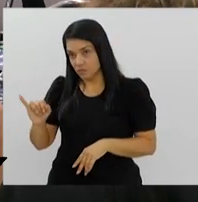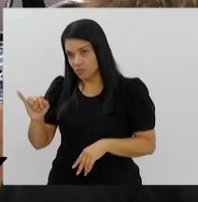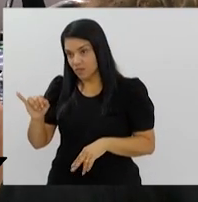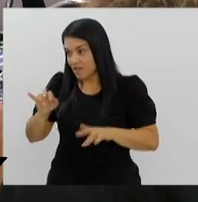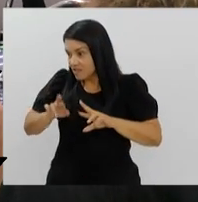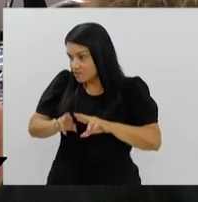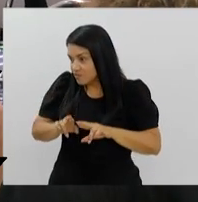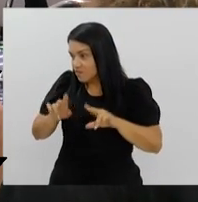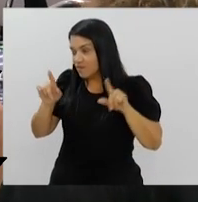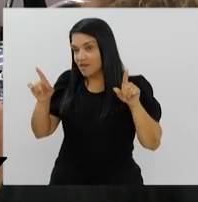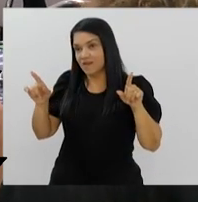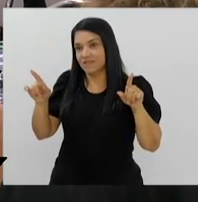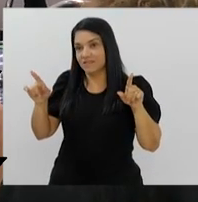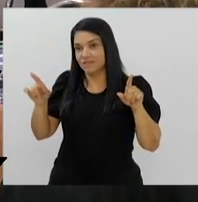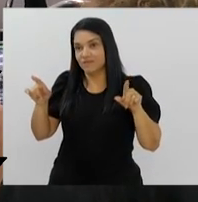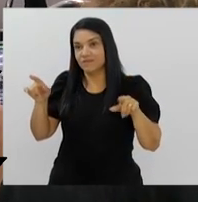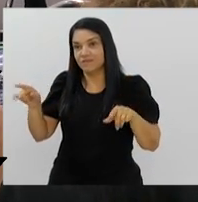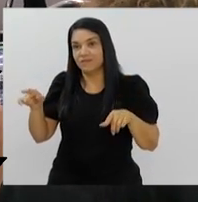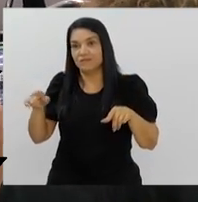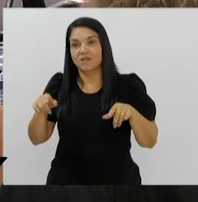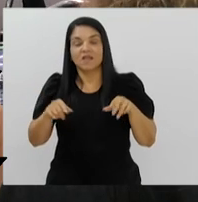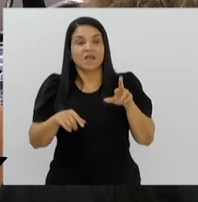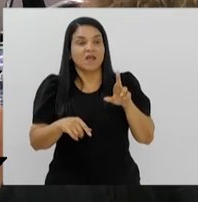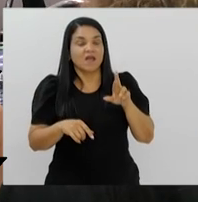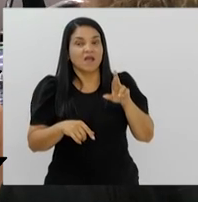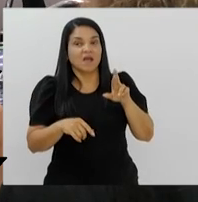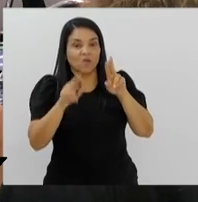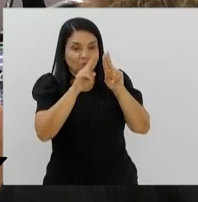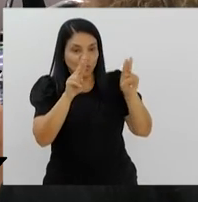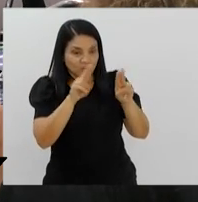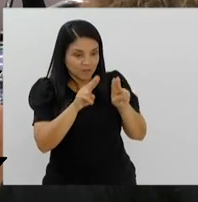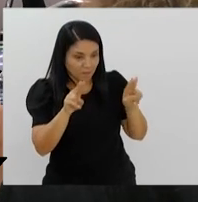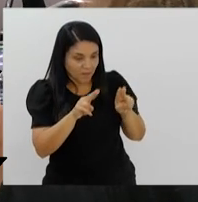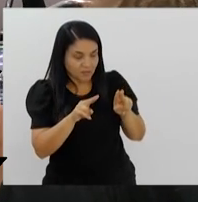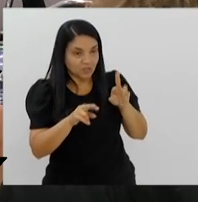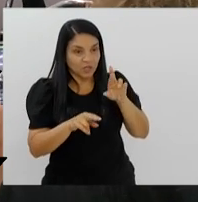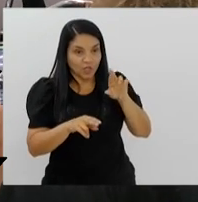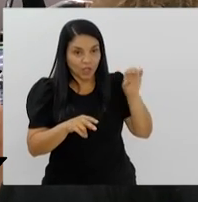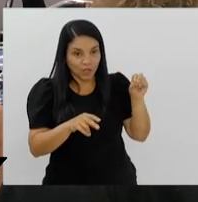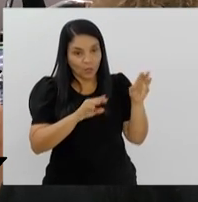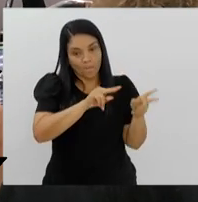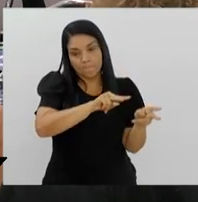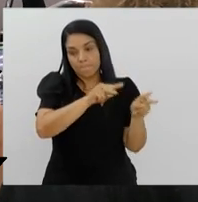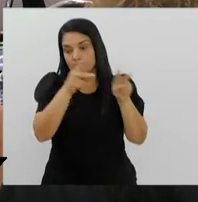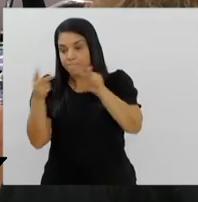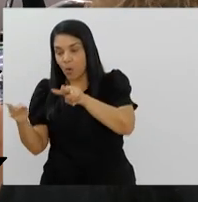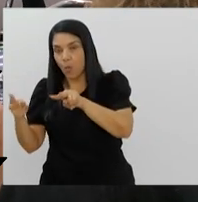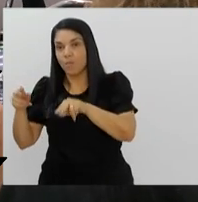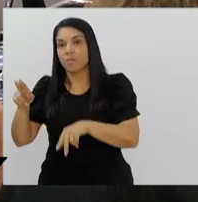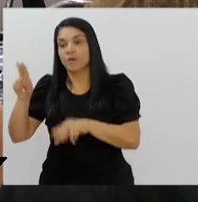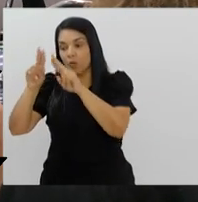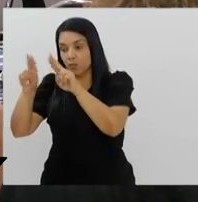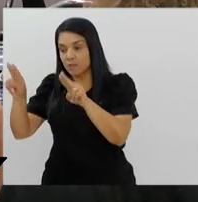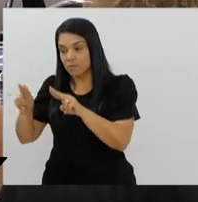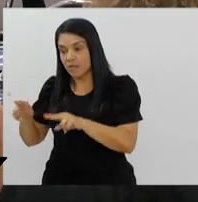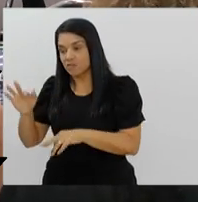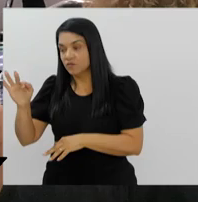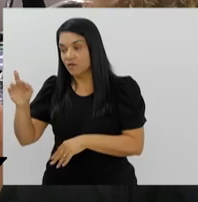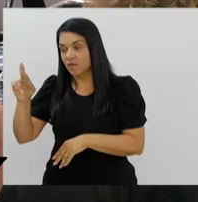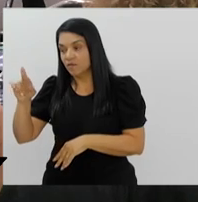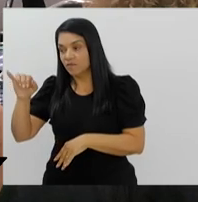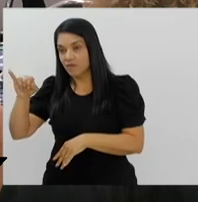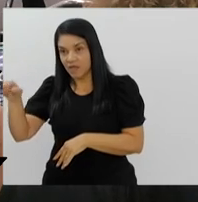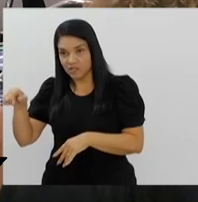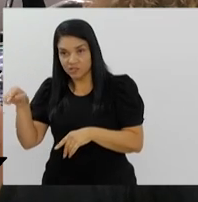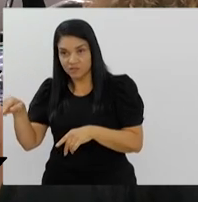diferente no caso da Rio foi para ferge aí você vai dizer o seguinte porque aqui gente tem um organograma tem gente que responde a gente precisa dar